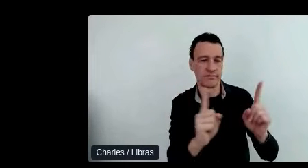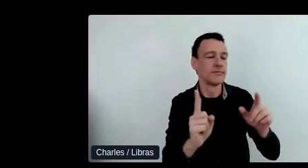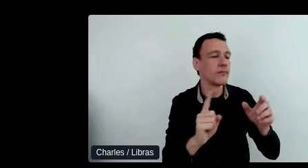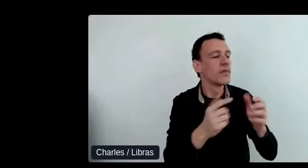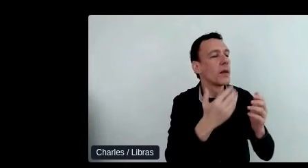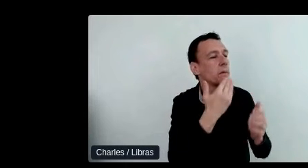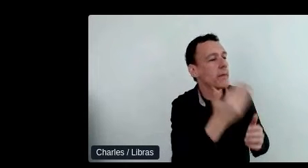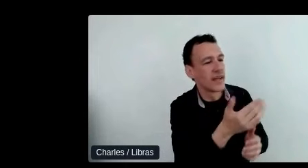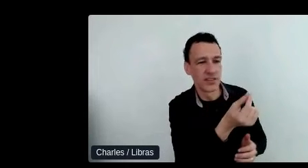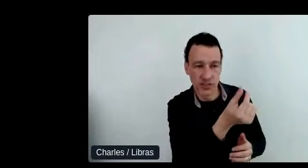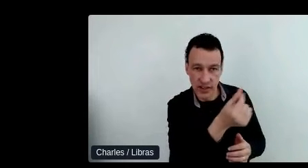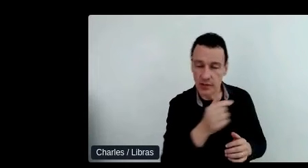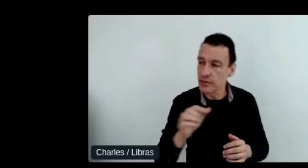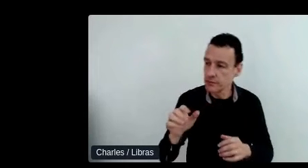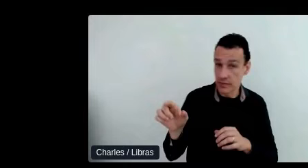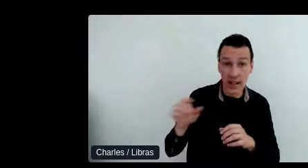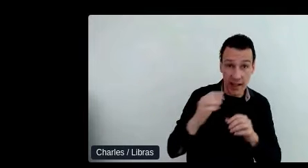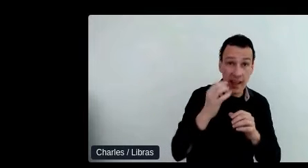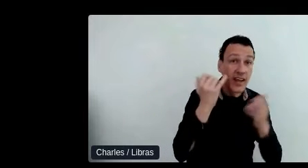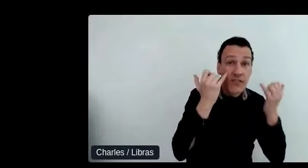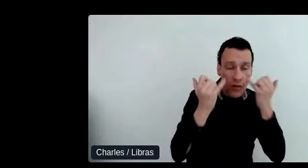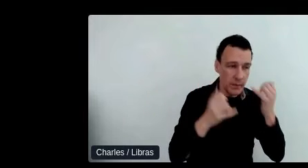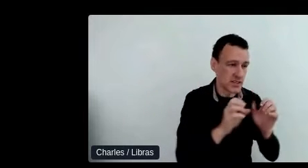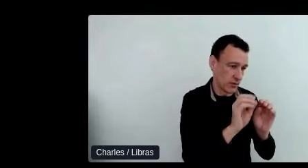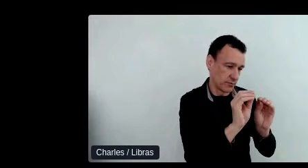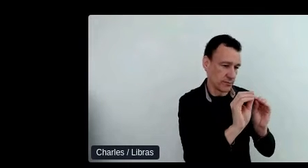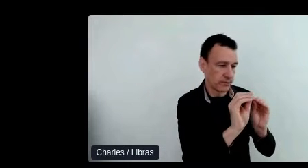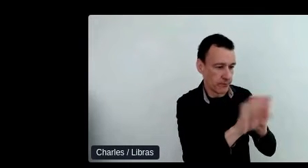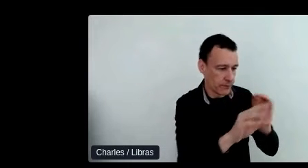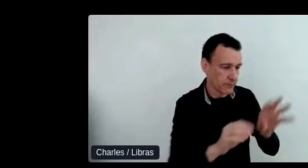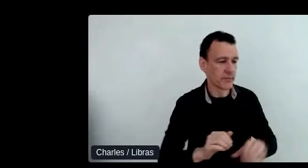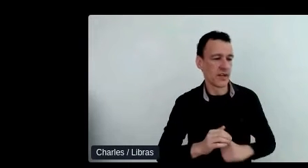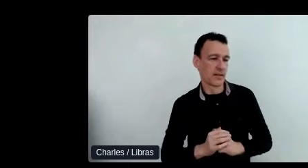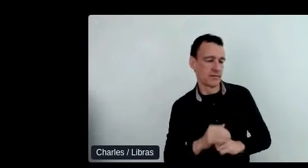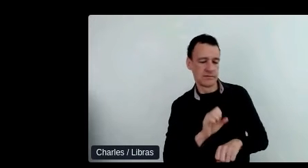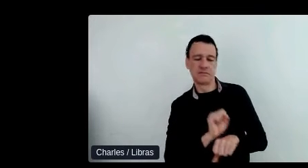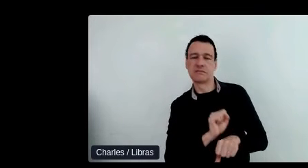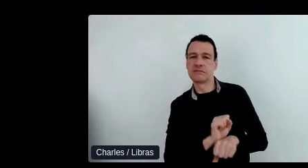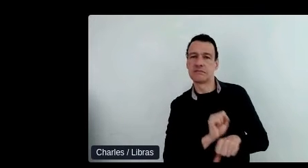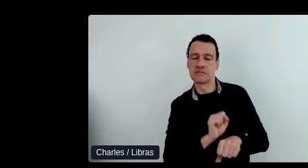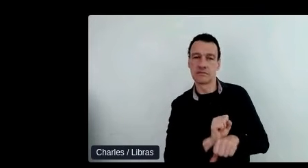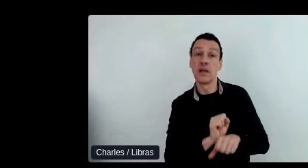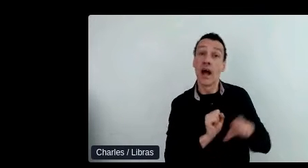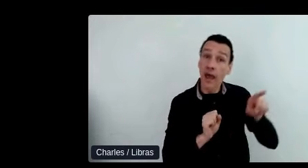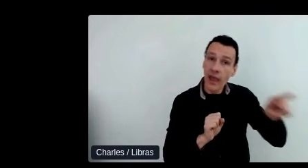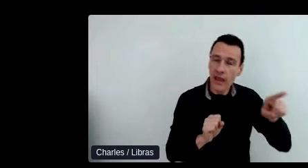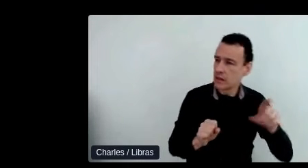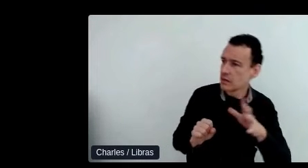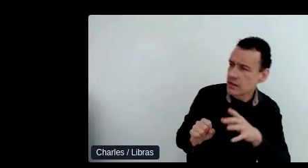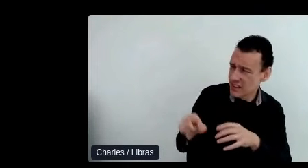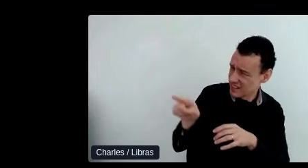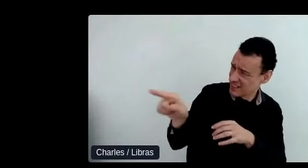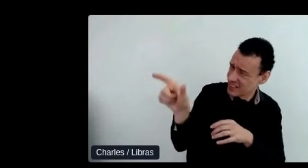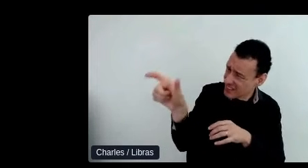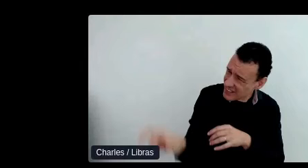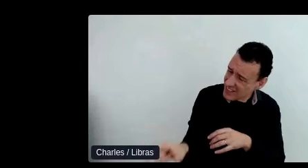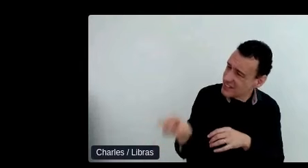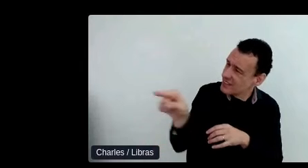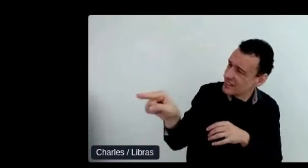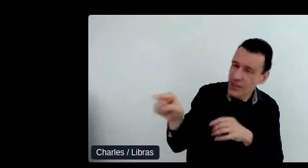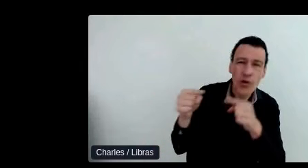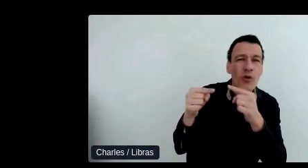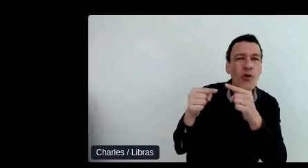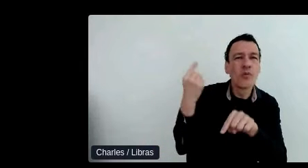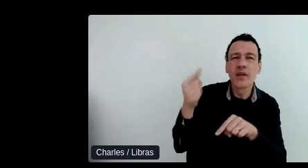simplesmente jogando uma quantidade enorme do que tem ali, sem nenhum tipo de pré-processamento e tratamento, pessoas que não estejam